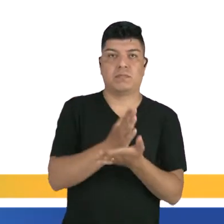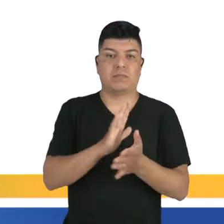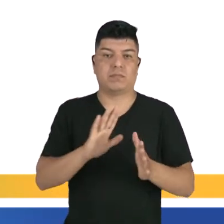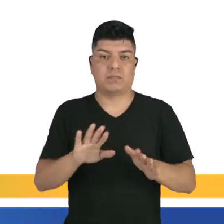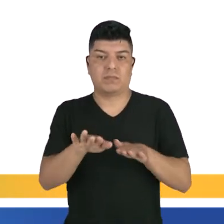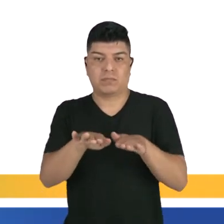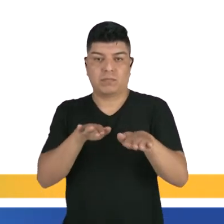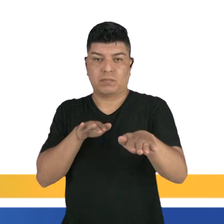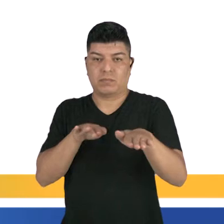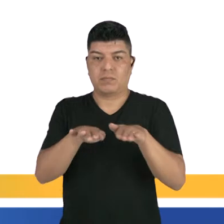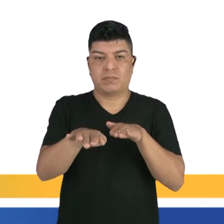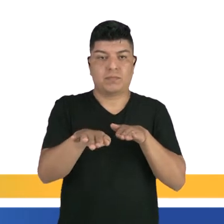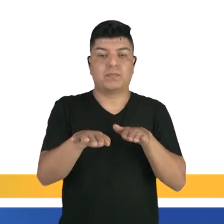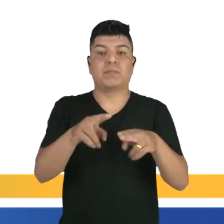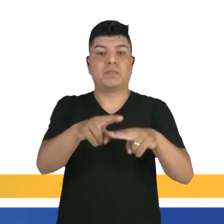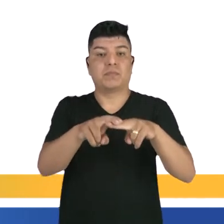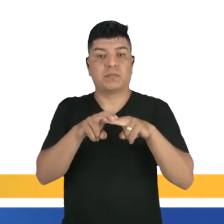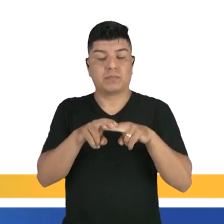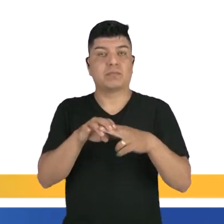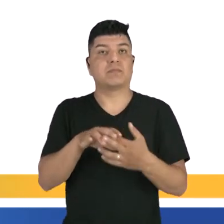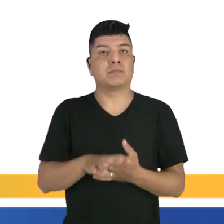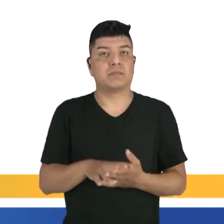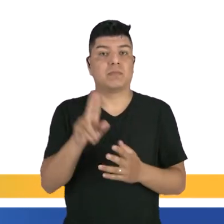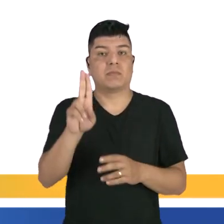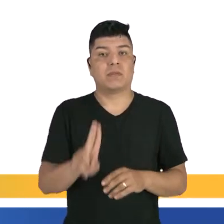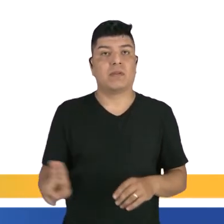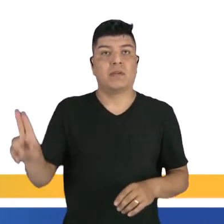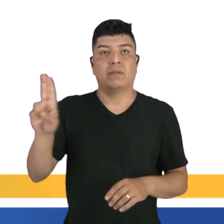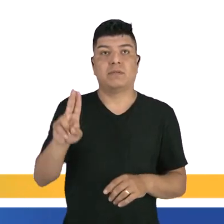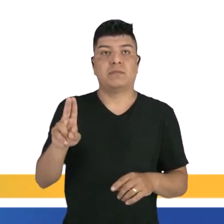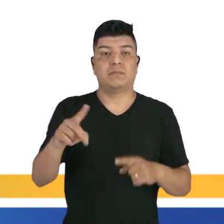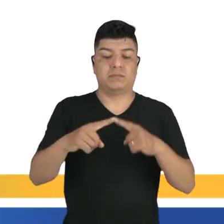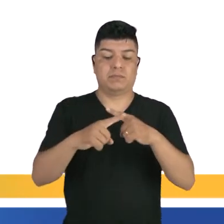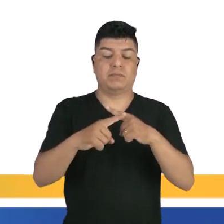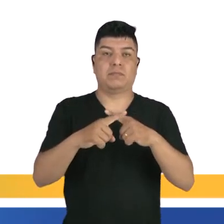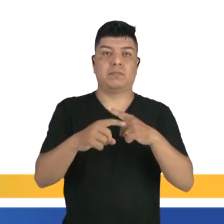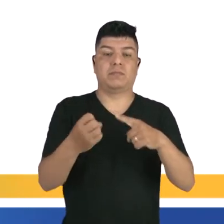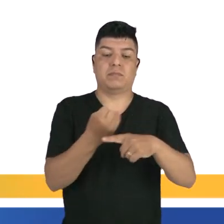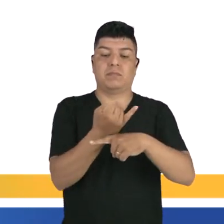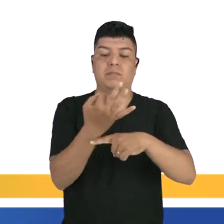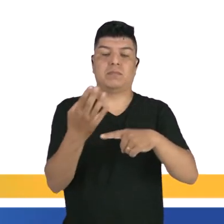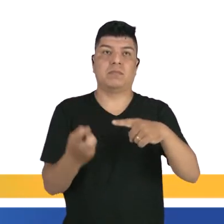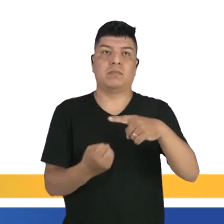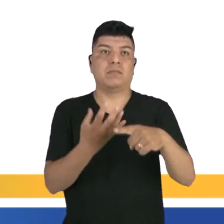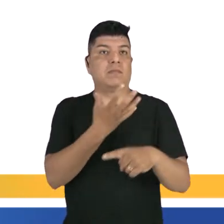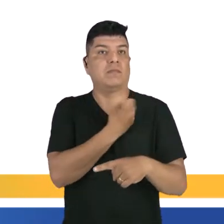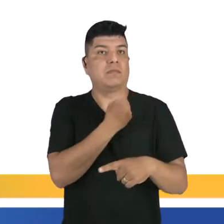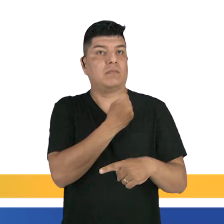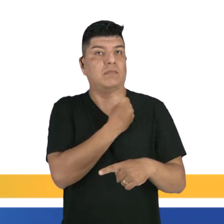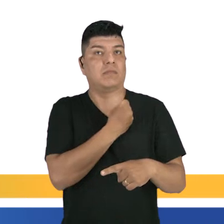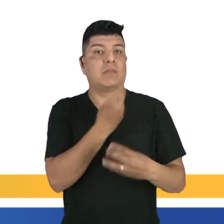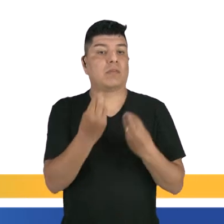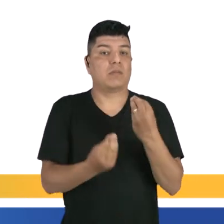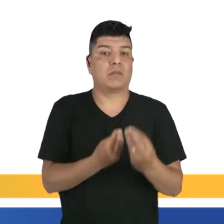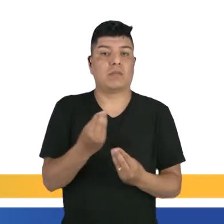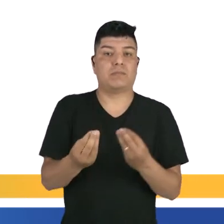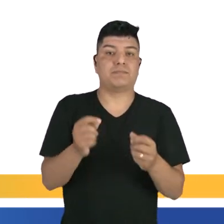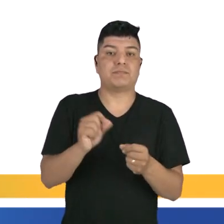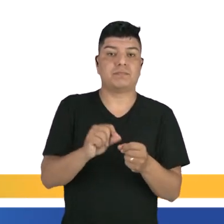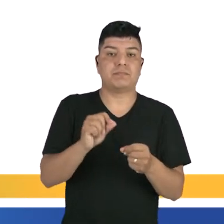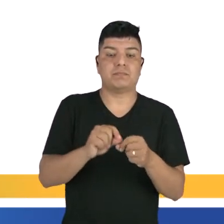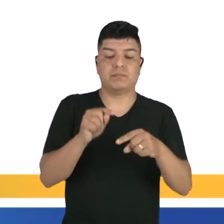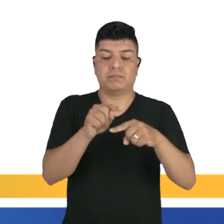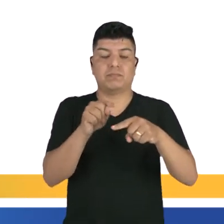o percurso. Para isso, vamos utilizar a multiplicação de fração por um número inteiro. Então, como é que eu vou fazer? Eu